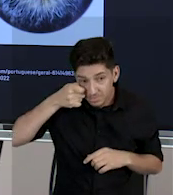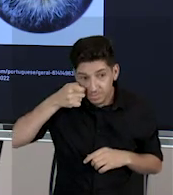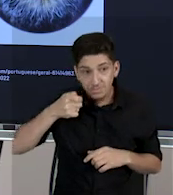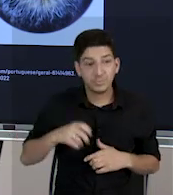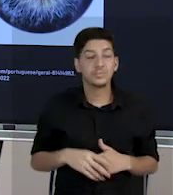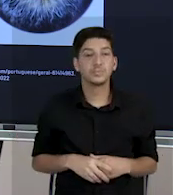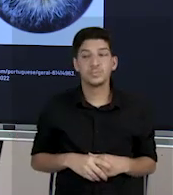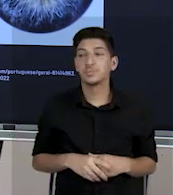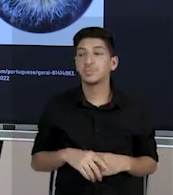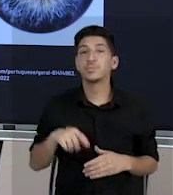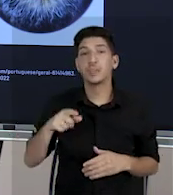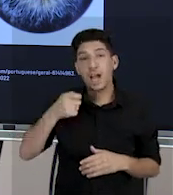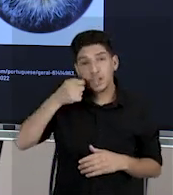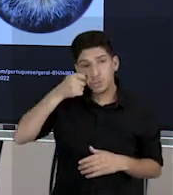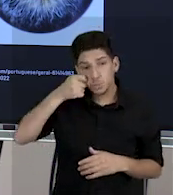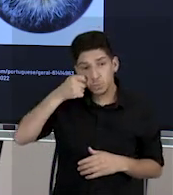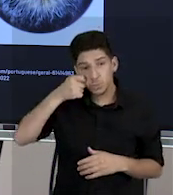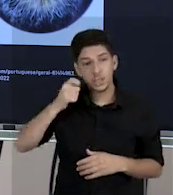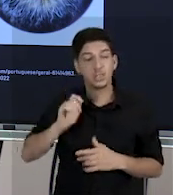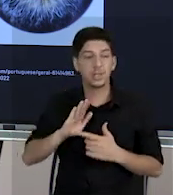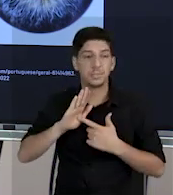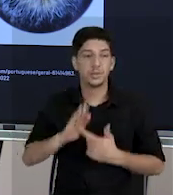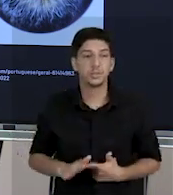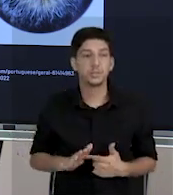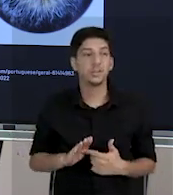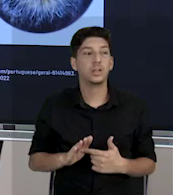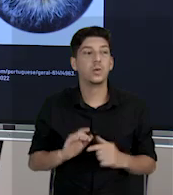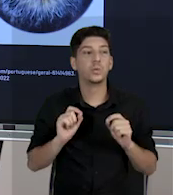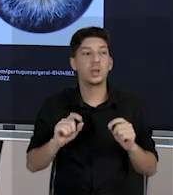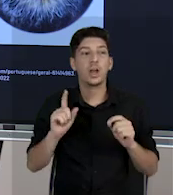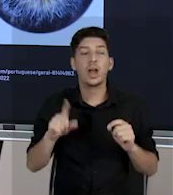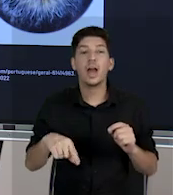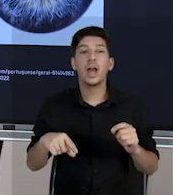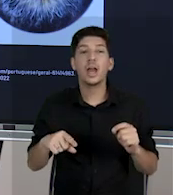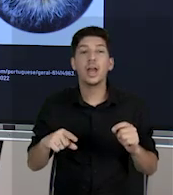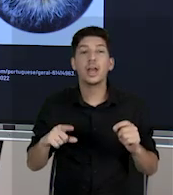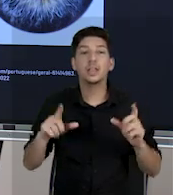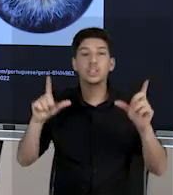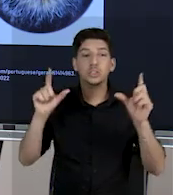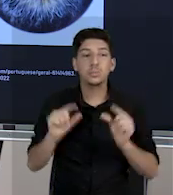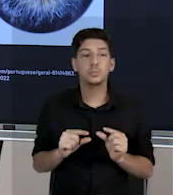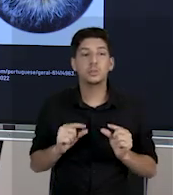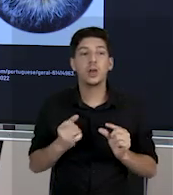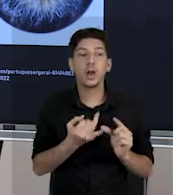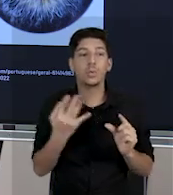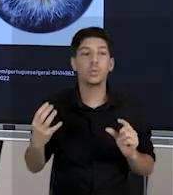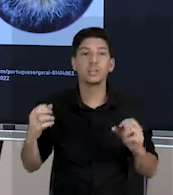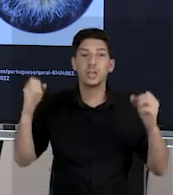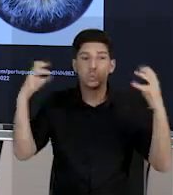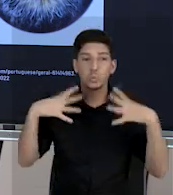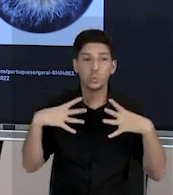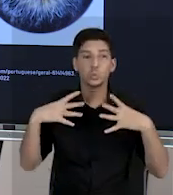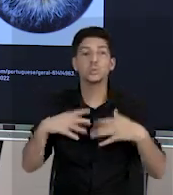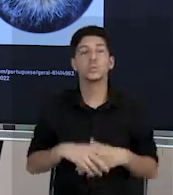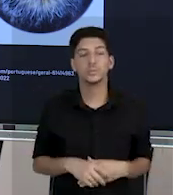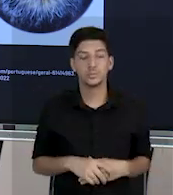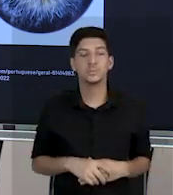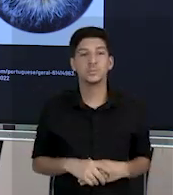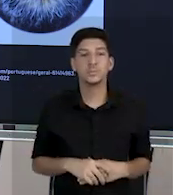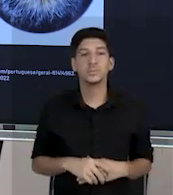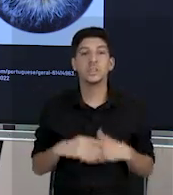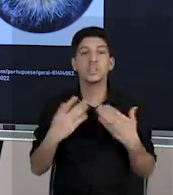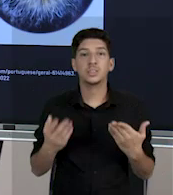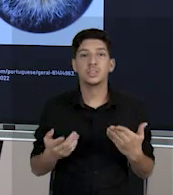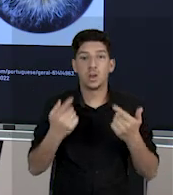fato para a gente, para auxiliar a visão, é reduzir a quantidade de luz que está chegando aqui, a informação luminosa. Então, o